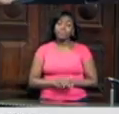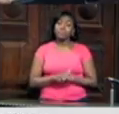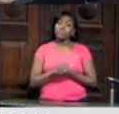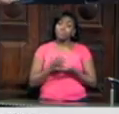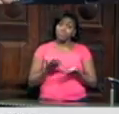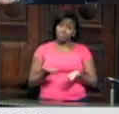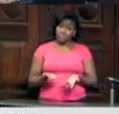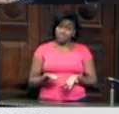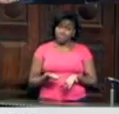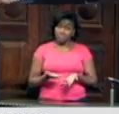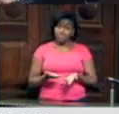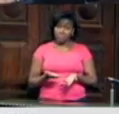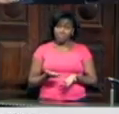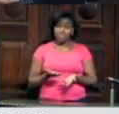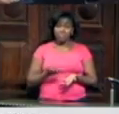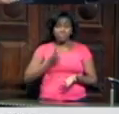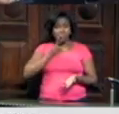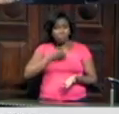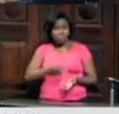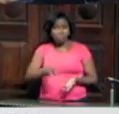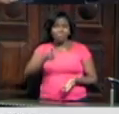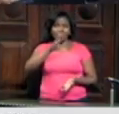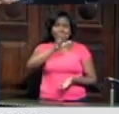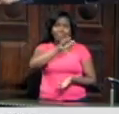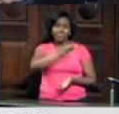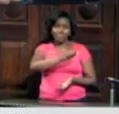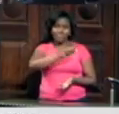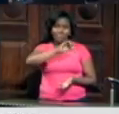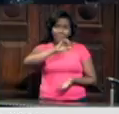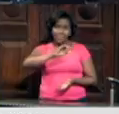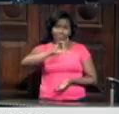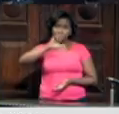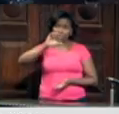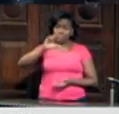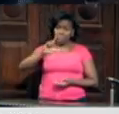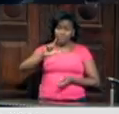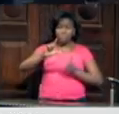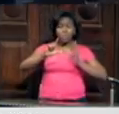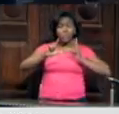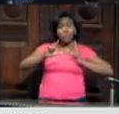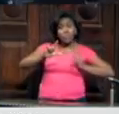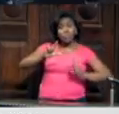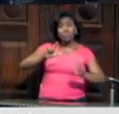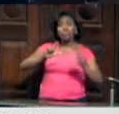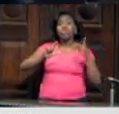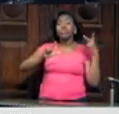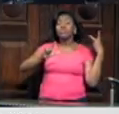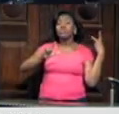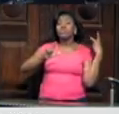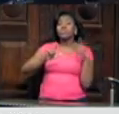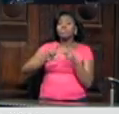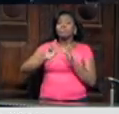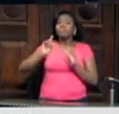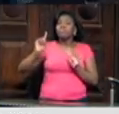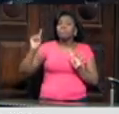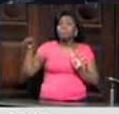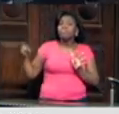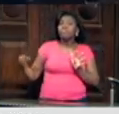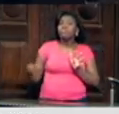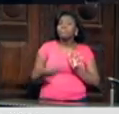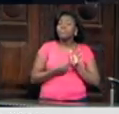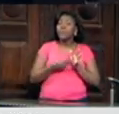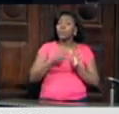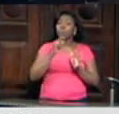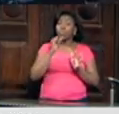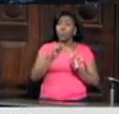Portanto, segue a Academia Carioca de Letras cumprindo a sua necessária sina, que é